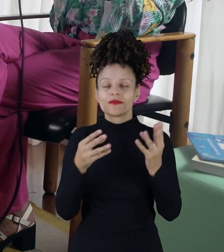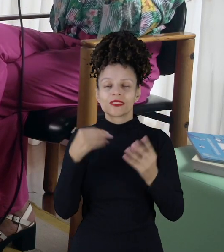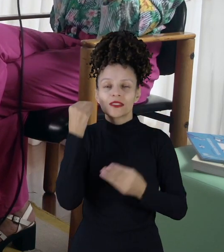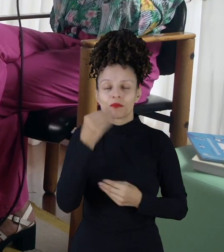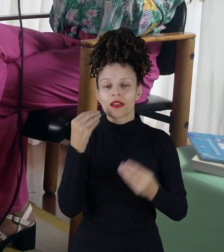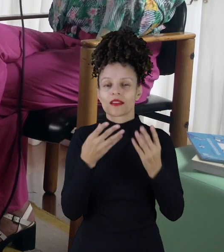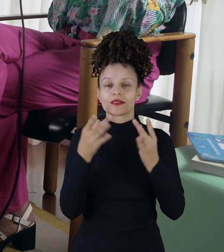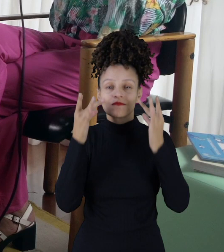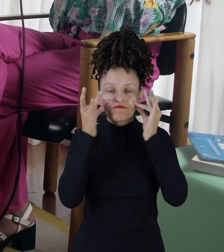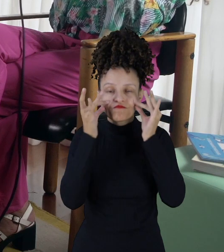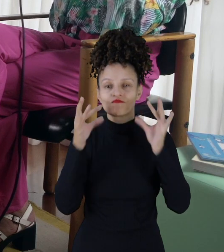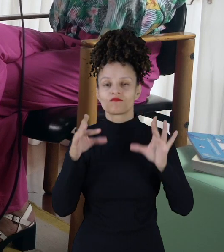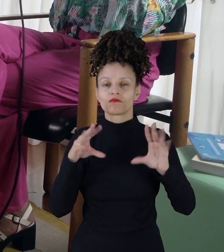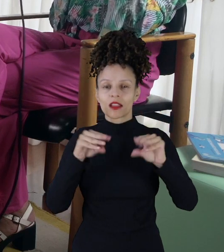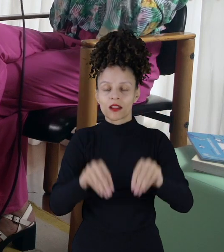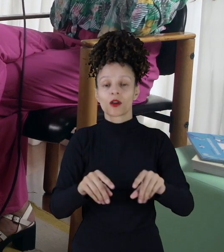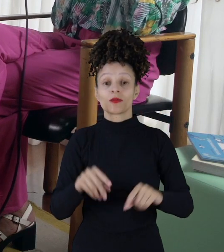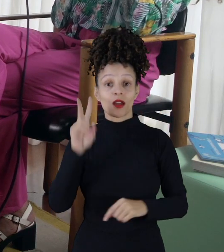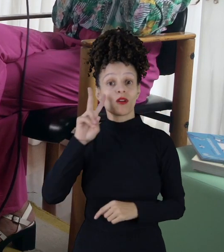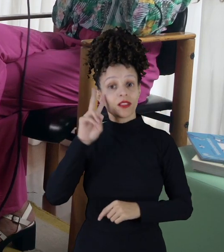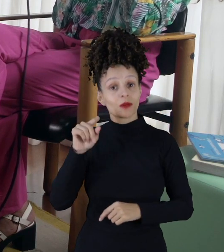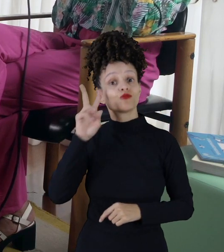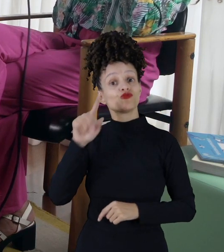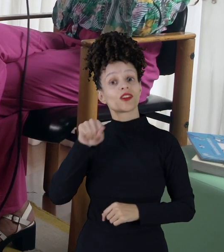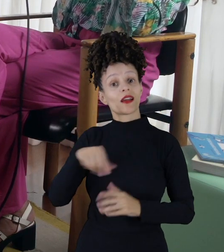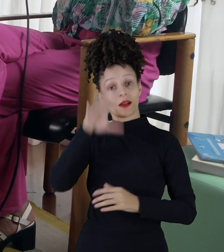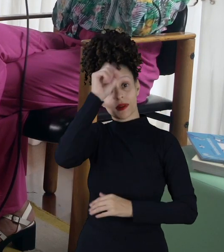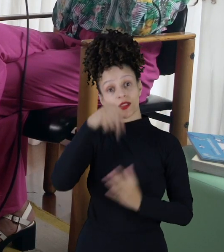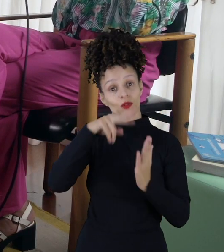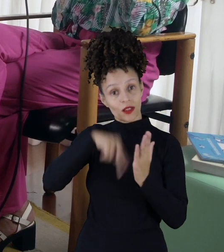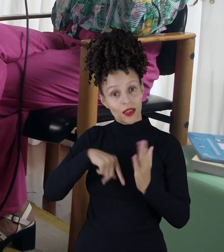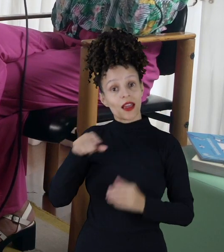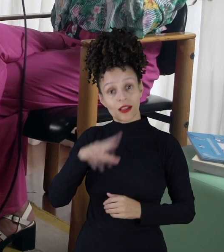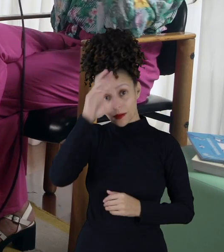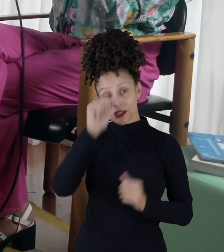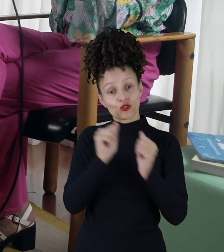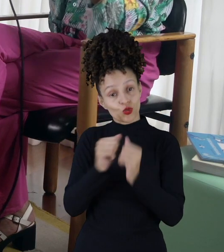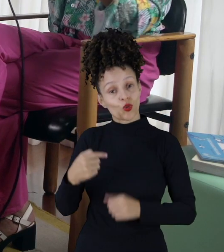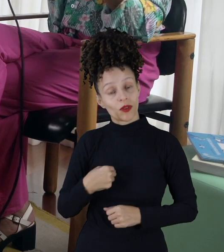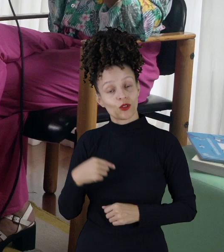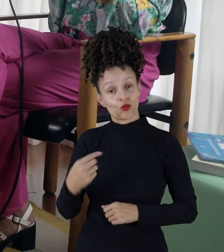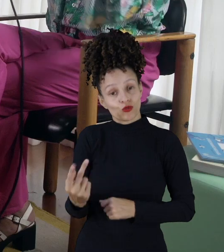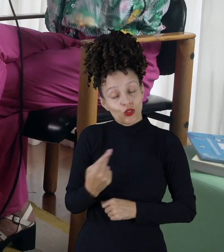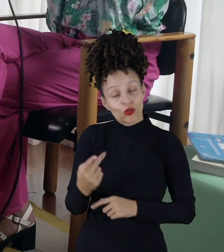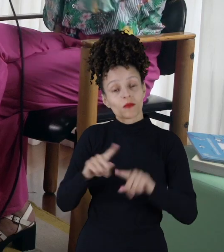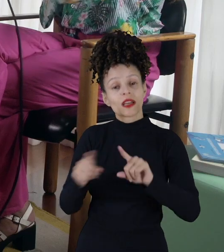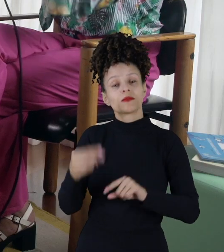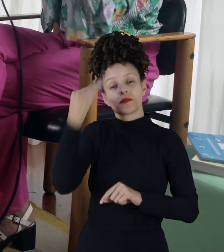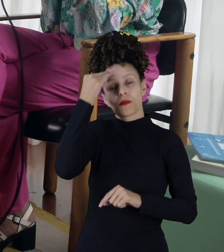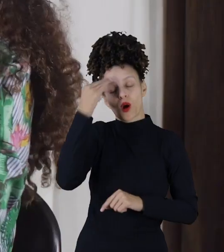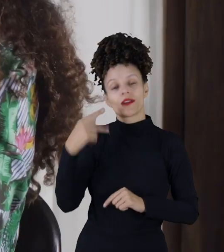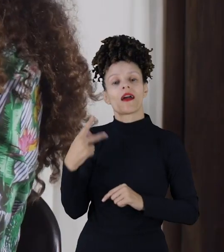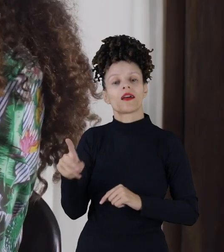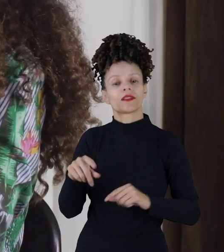do material. Então, claro, eu lembro do dia que essa criança aprendeu a ler. E ela aprendeu a ler ali comigo. Mas qual é a